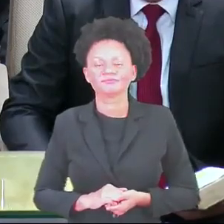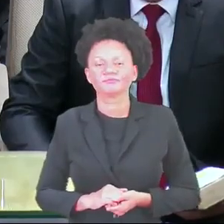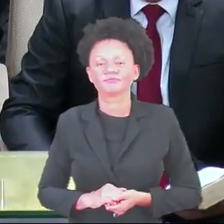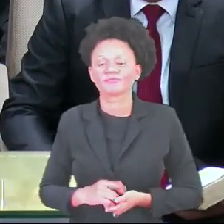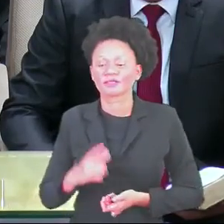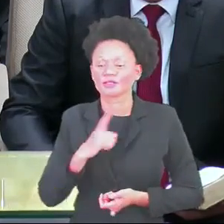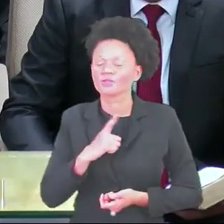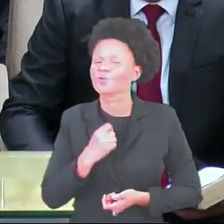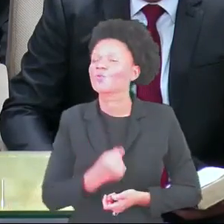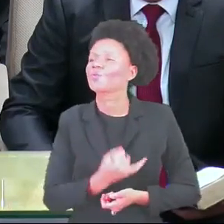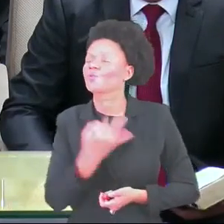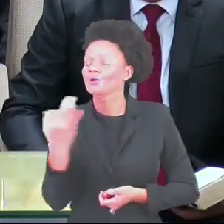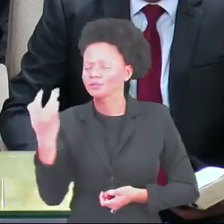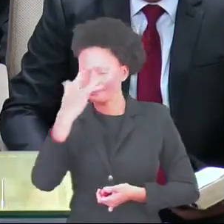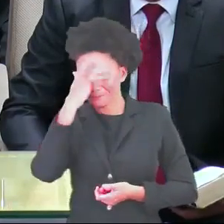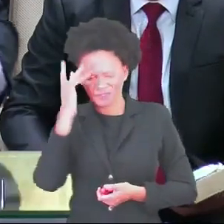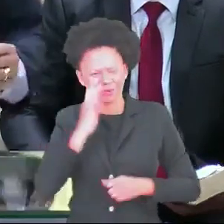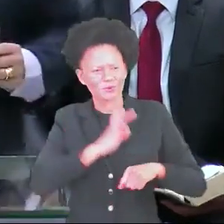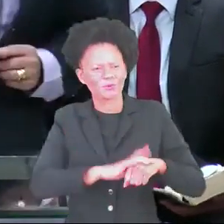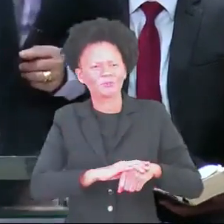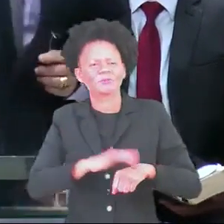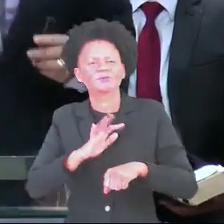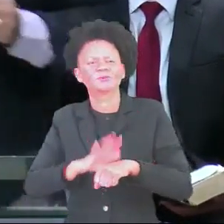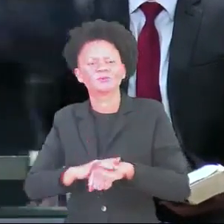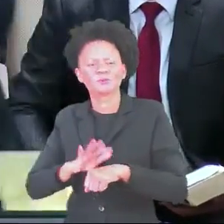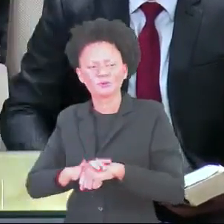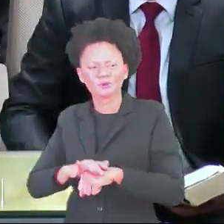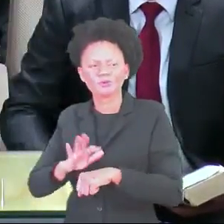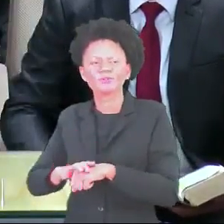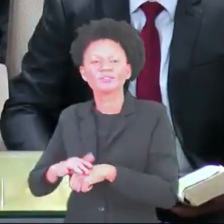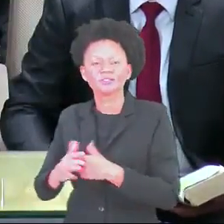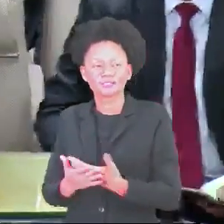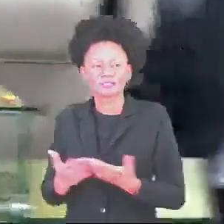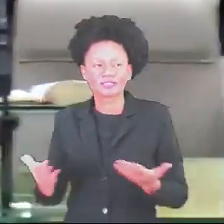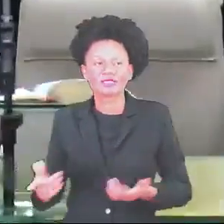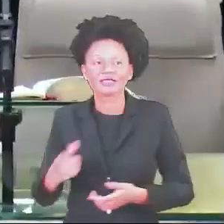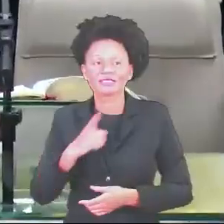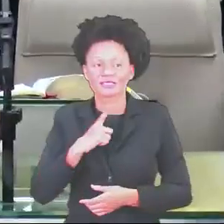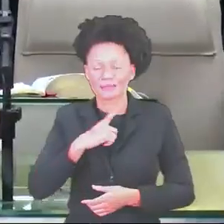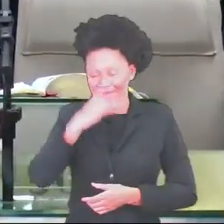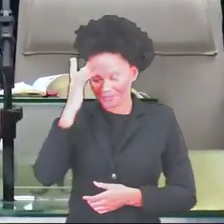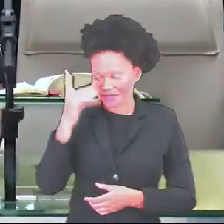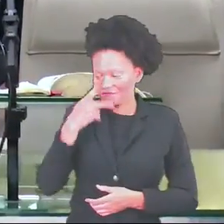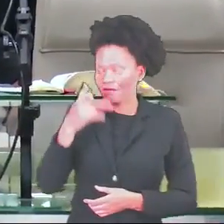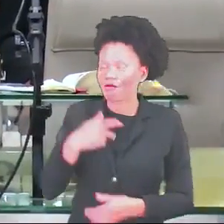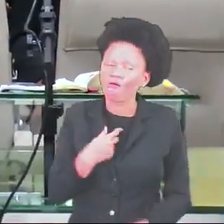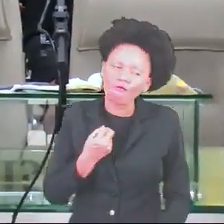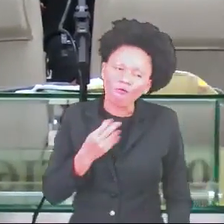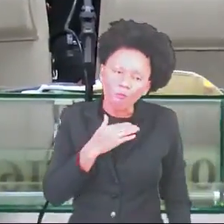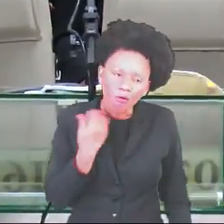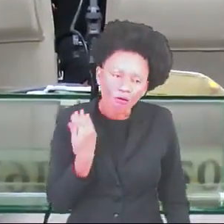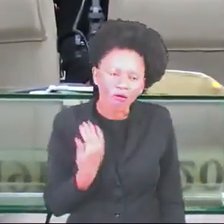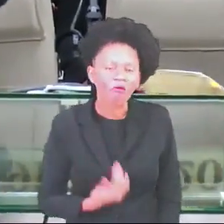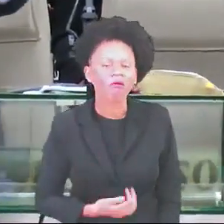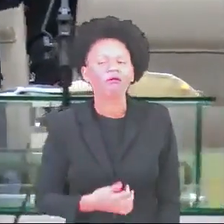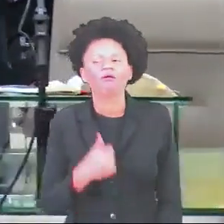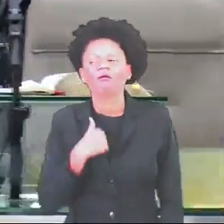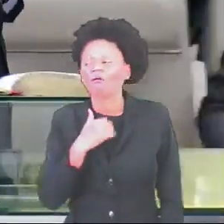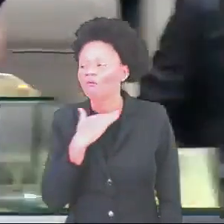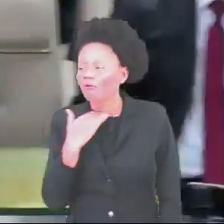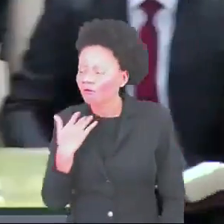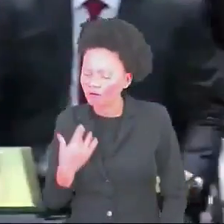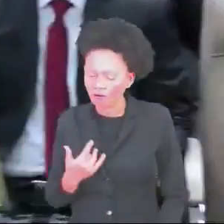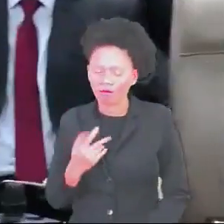Tem quantas pessoas aqui doentes, meus irmãos? Irmãos, tem gente que fala assim, vou morrer. Essa doença